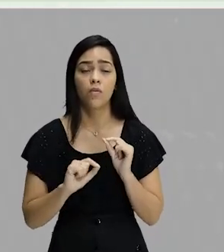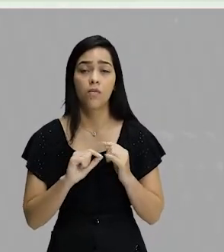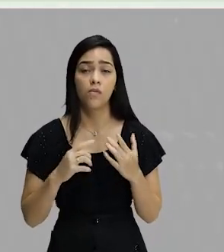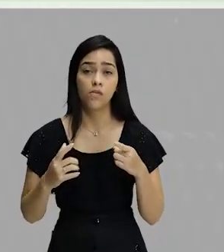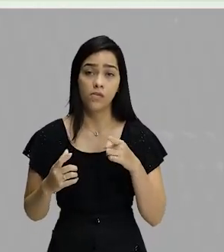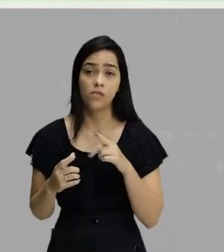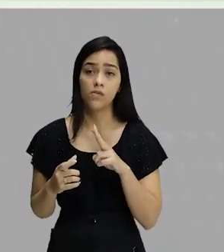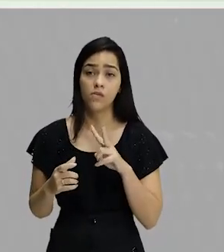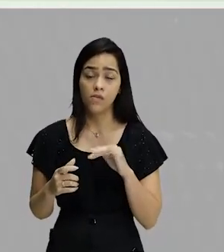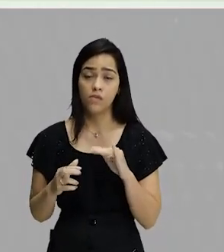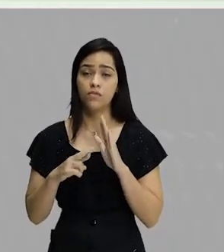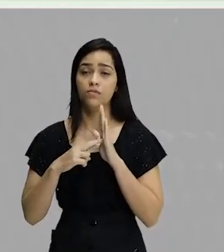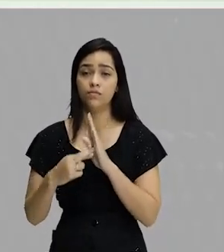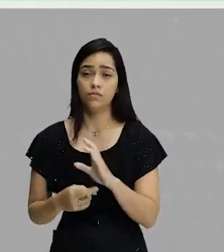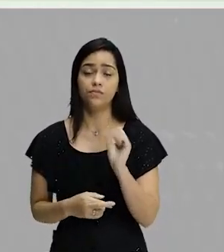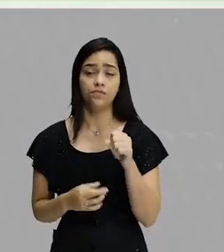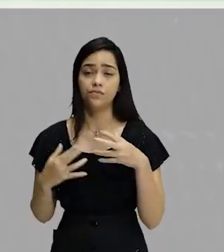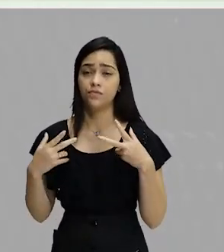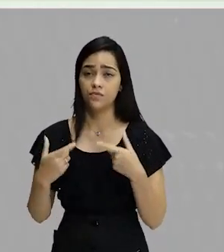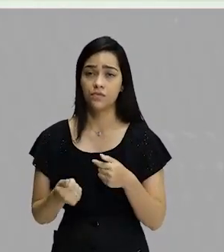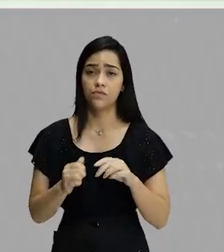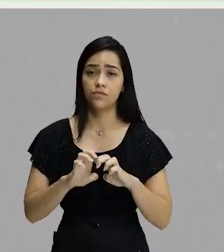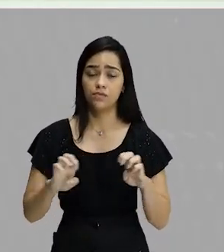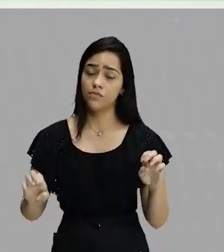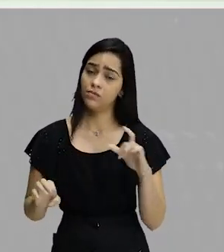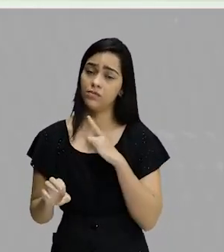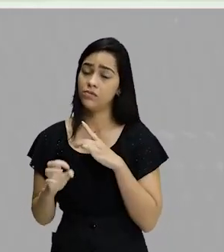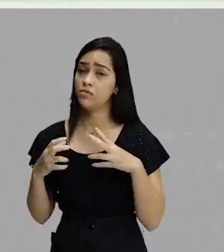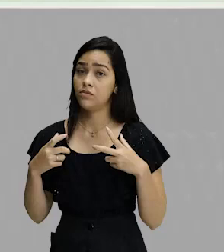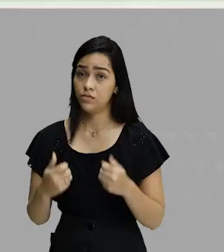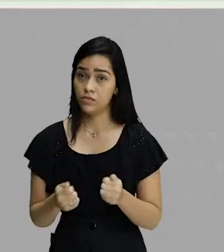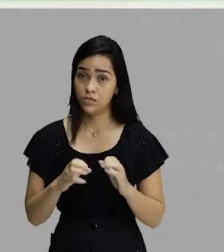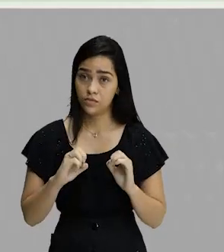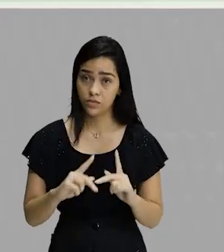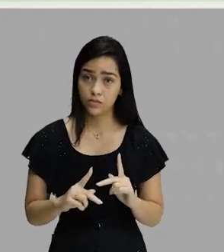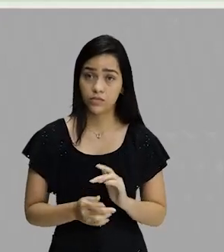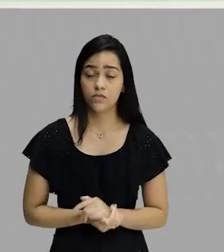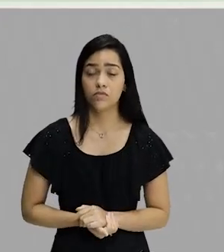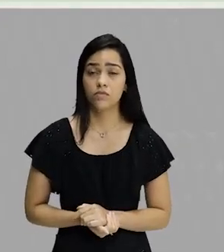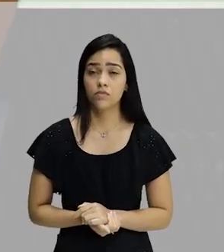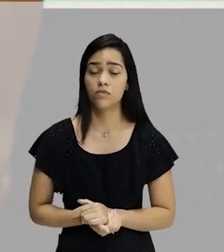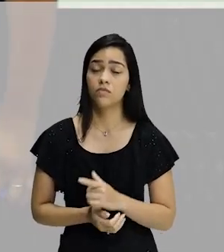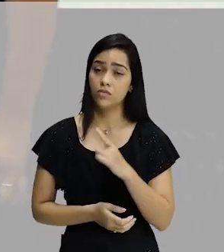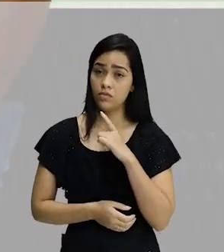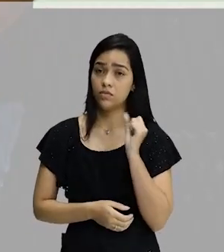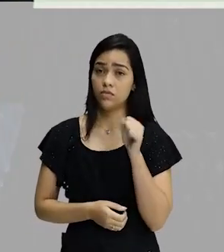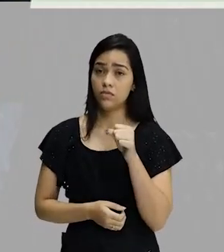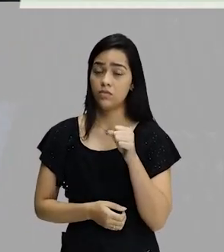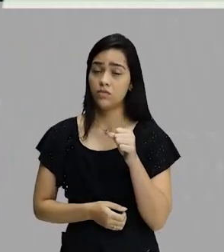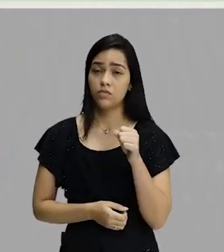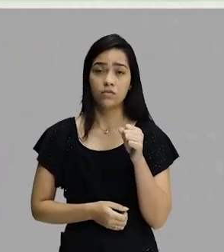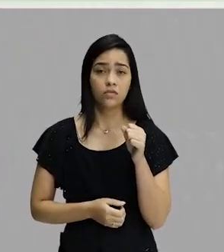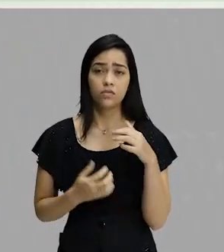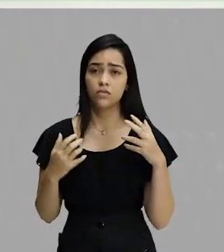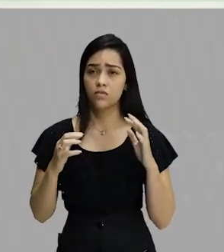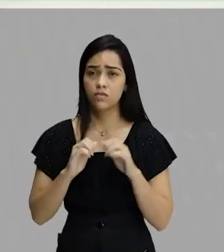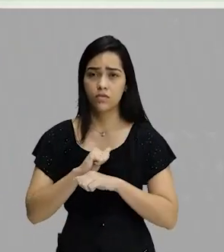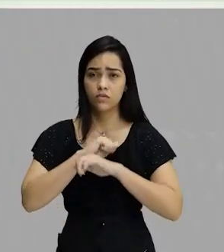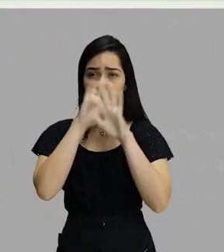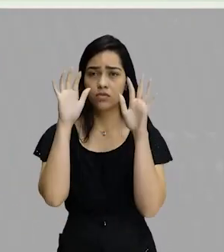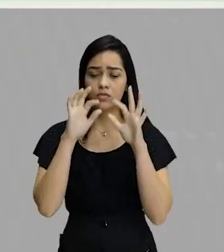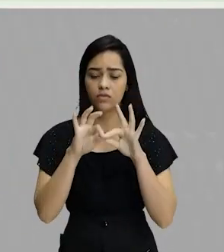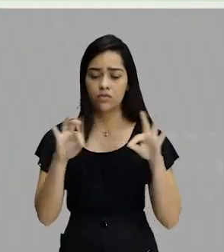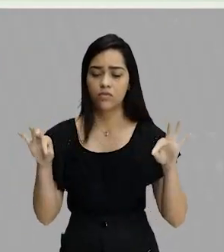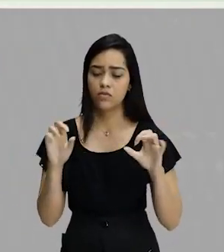que você representa as equações de uma maneira geral. Tá? Então, essa aqui é uma forma geral de uma reta. Uma